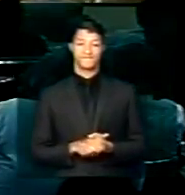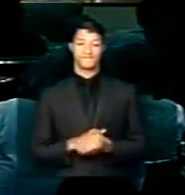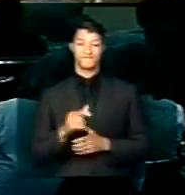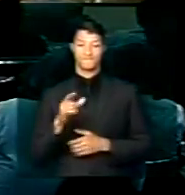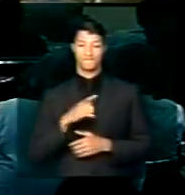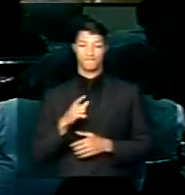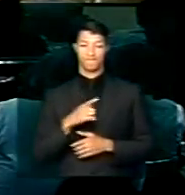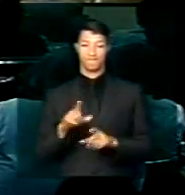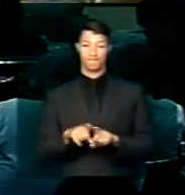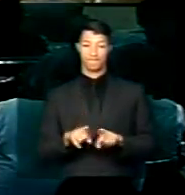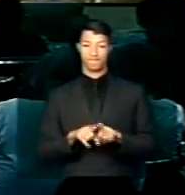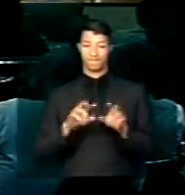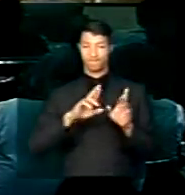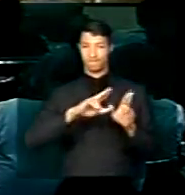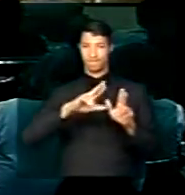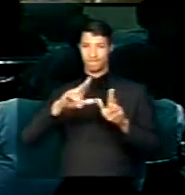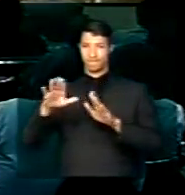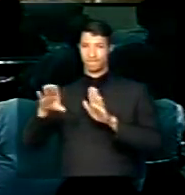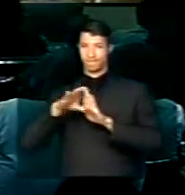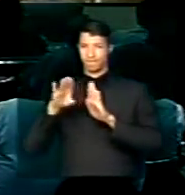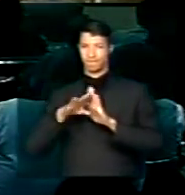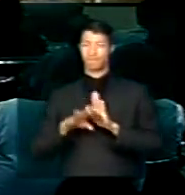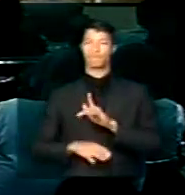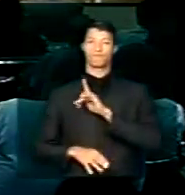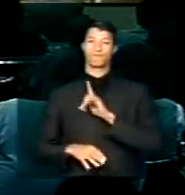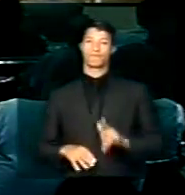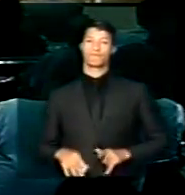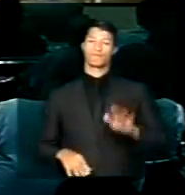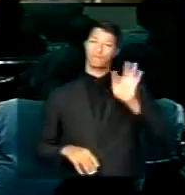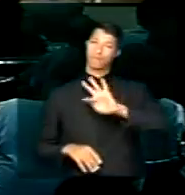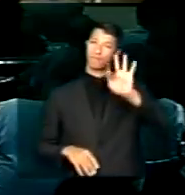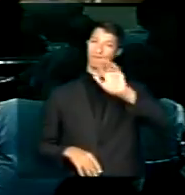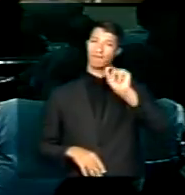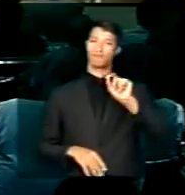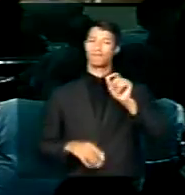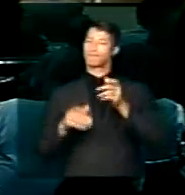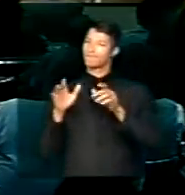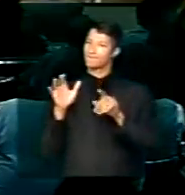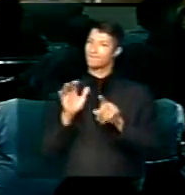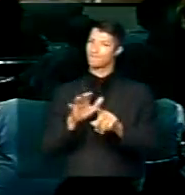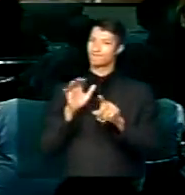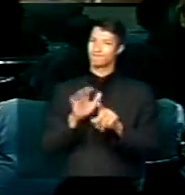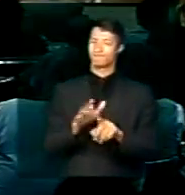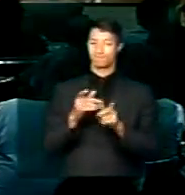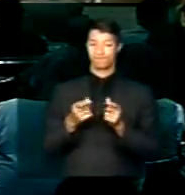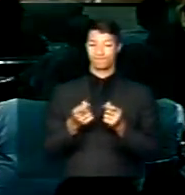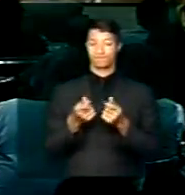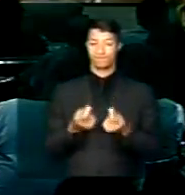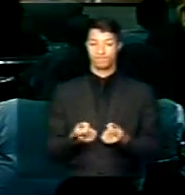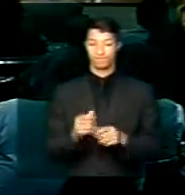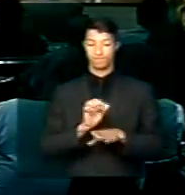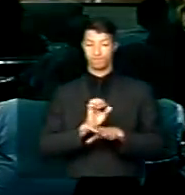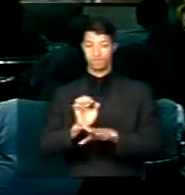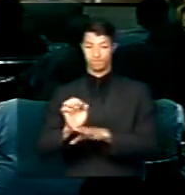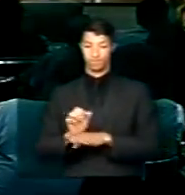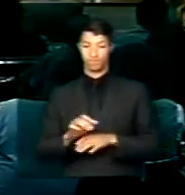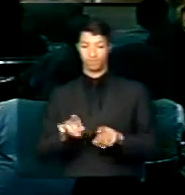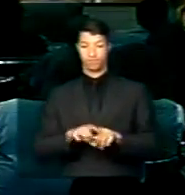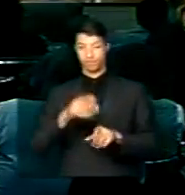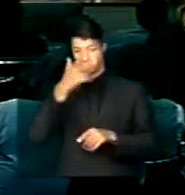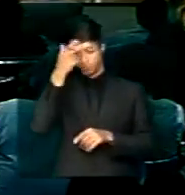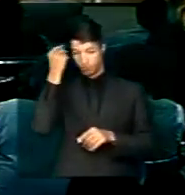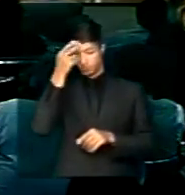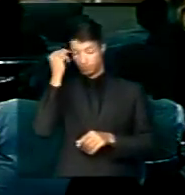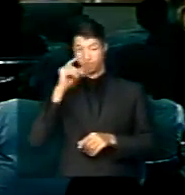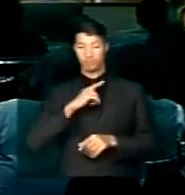Existem também diversos programas do governo federal que pressionam o orçamento dos estados e das